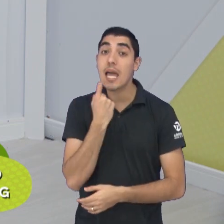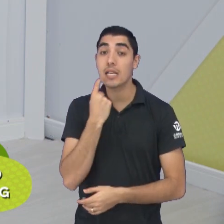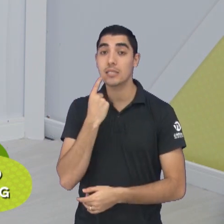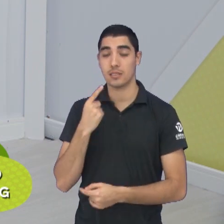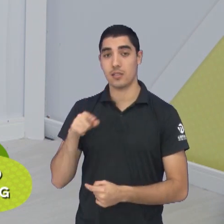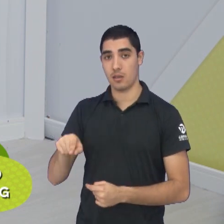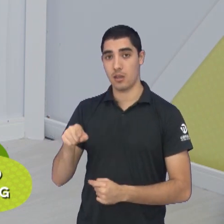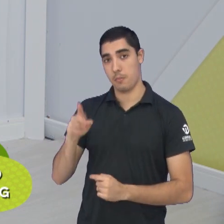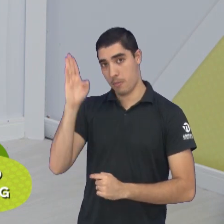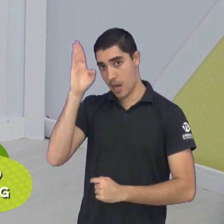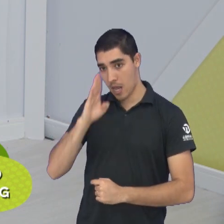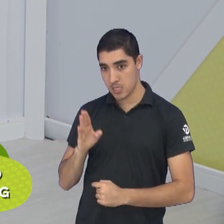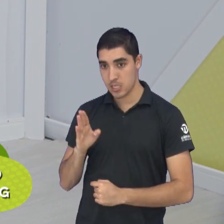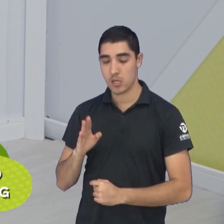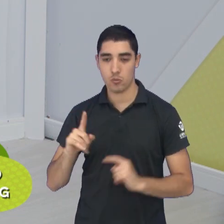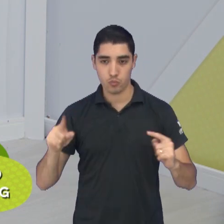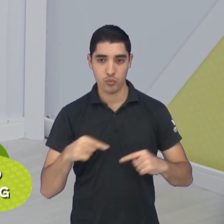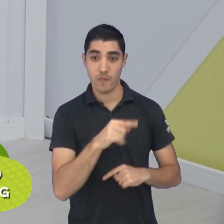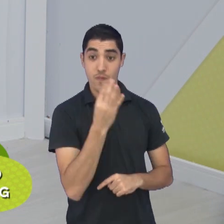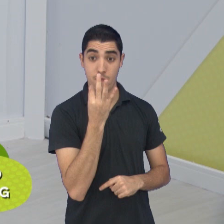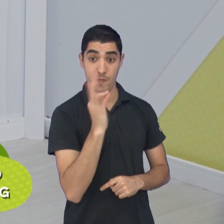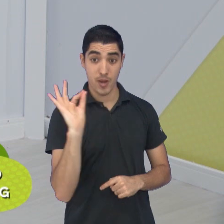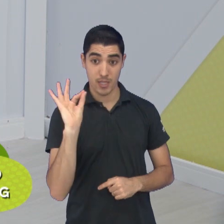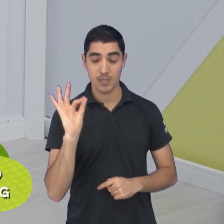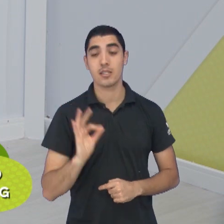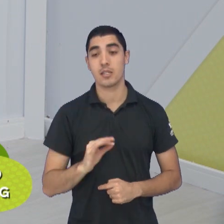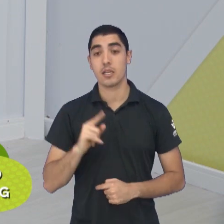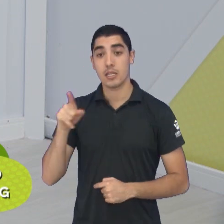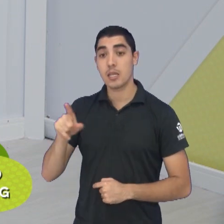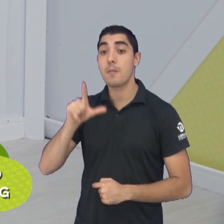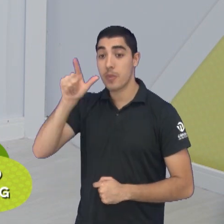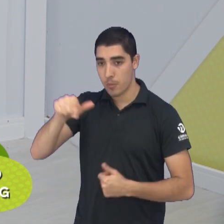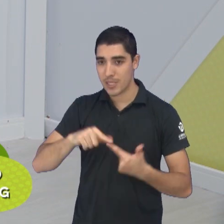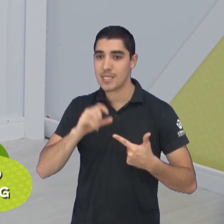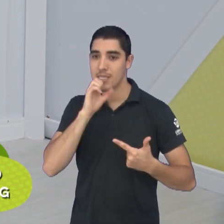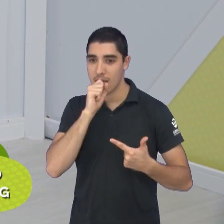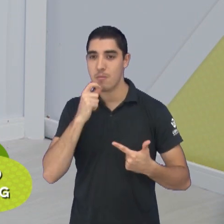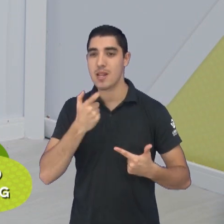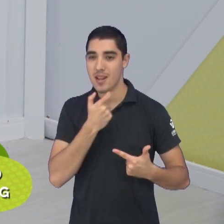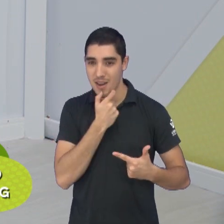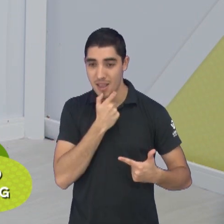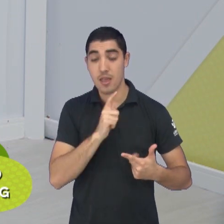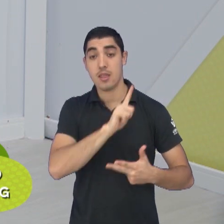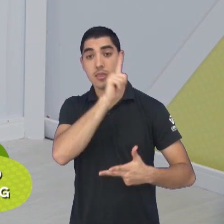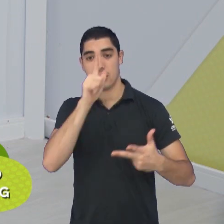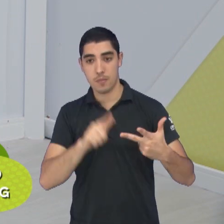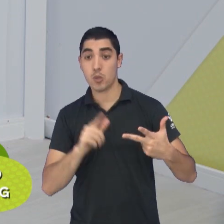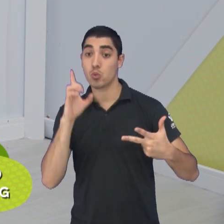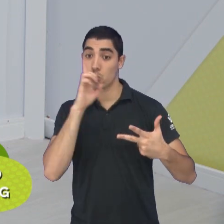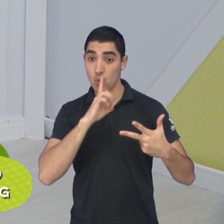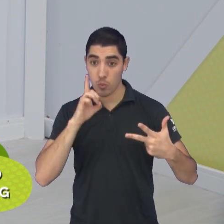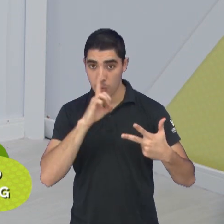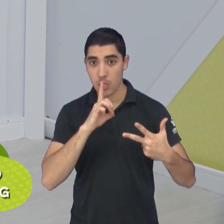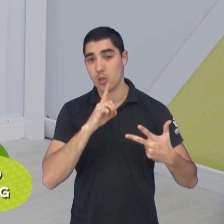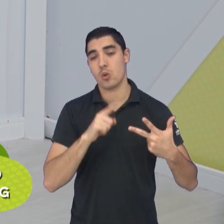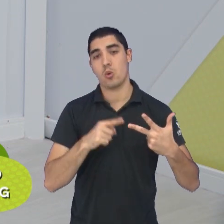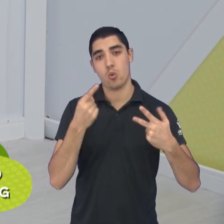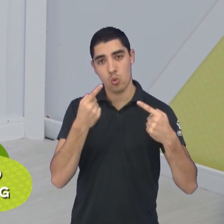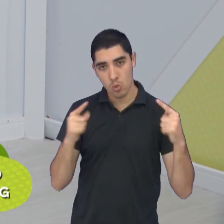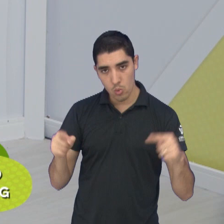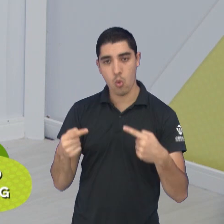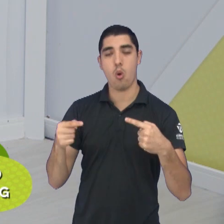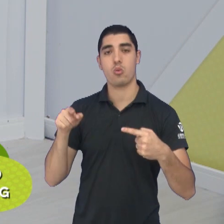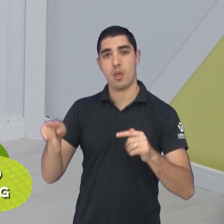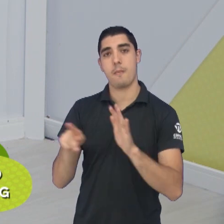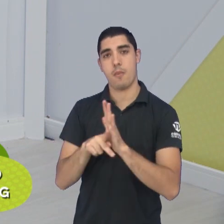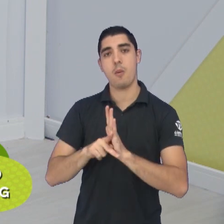França, atual 3ª colocada geral. No sábado encara a Grã-Bretanha e fecha sua participação no domingo contra as